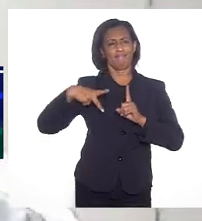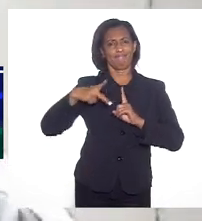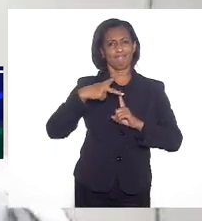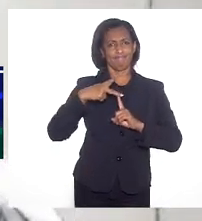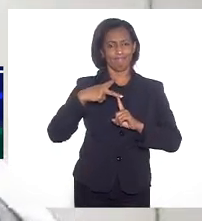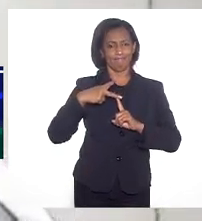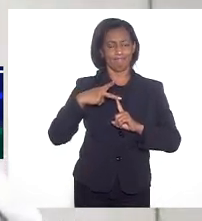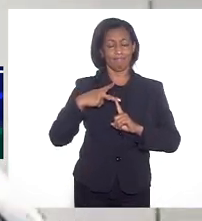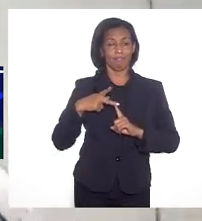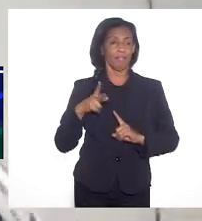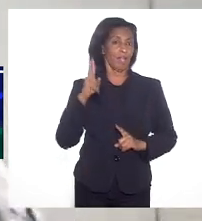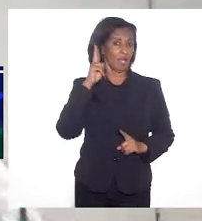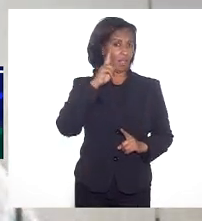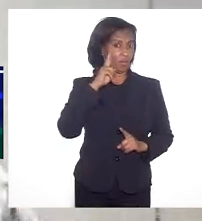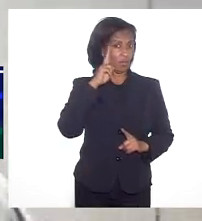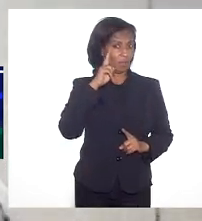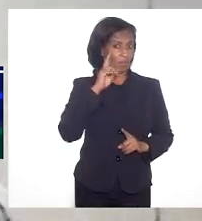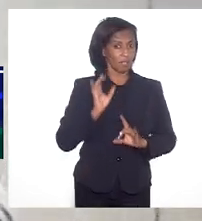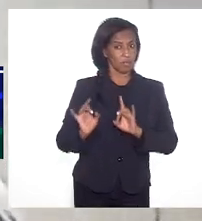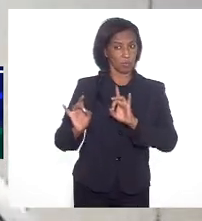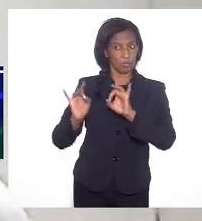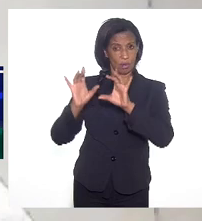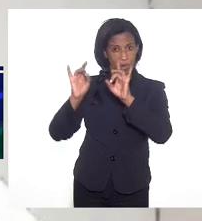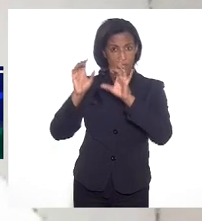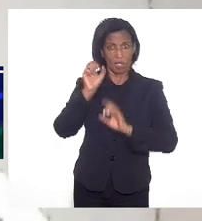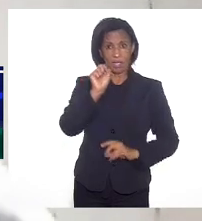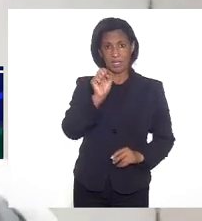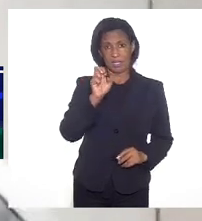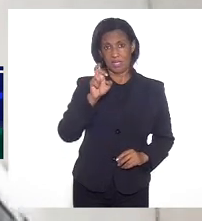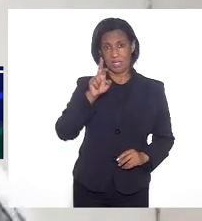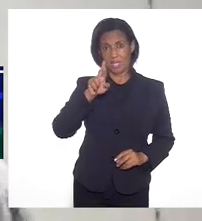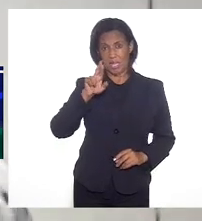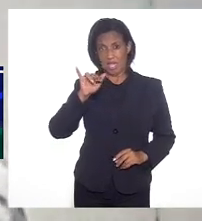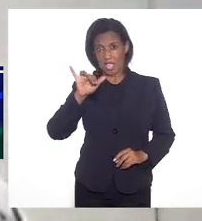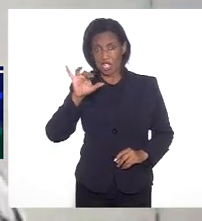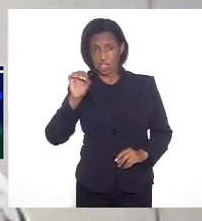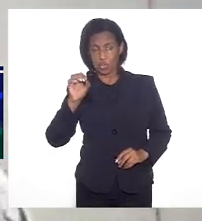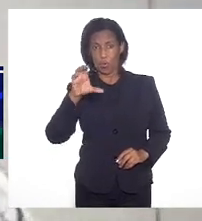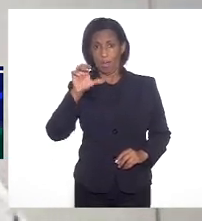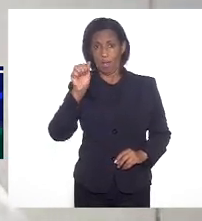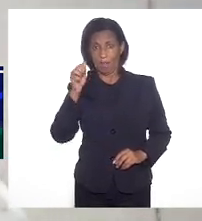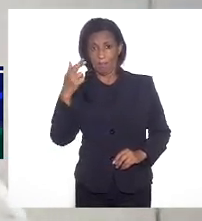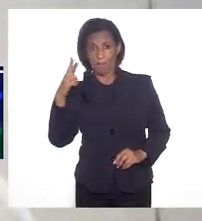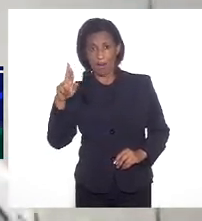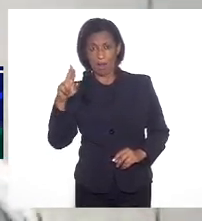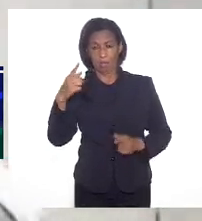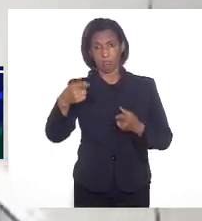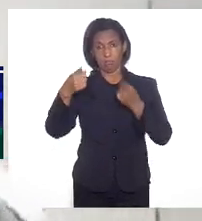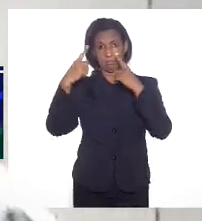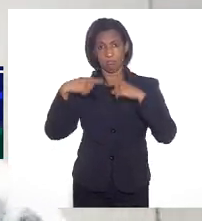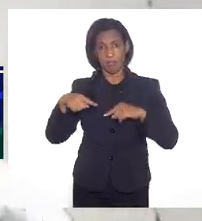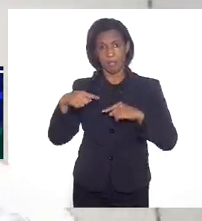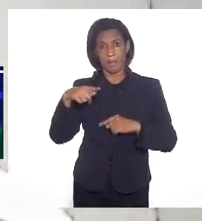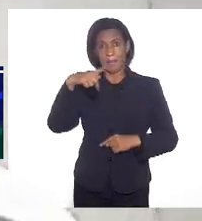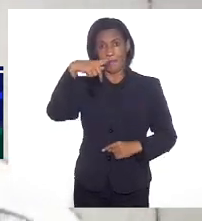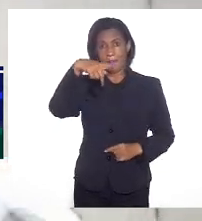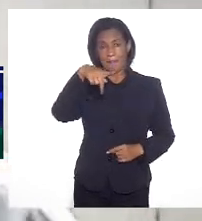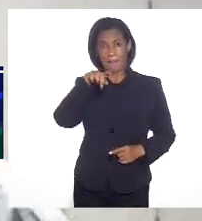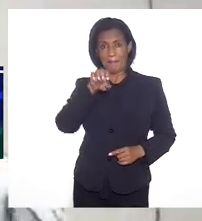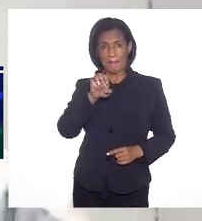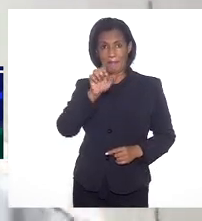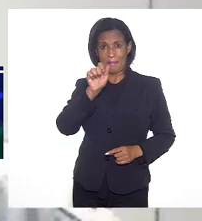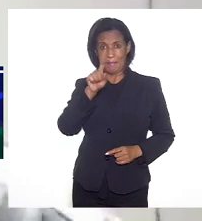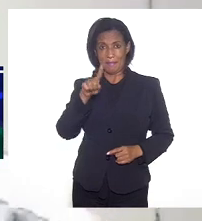cabe destacar que isso se deu especialmente no governo Sérgio Cabral e se deu especialmente com a anuência do senhor Gustavo Barbosa